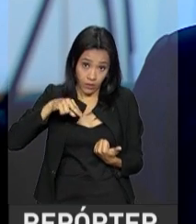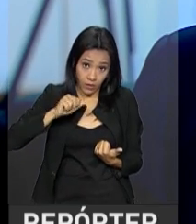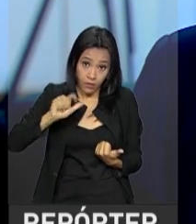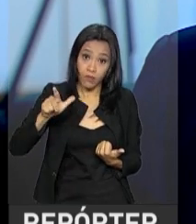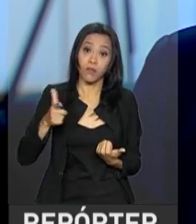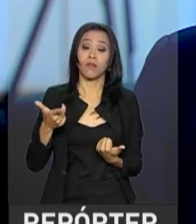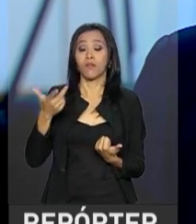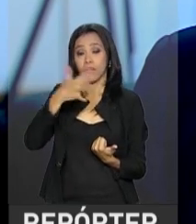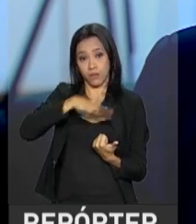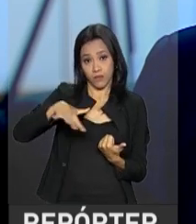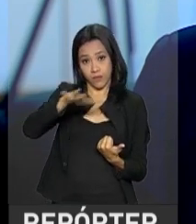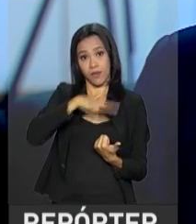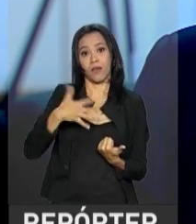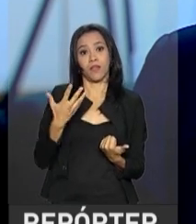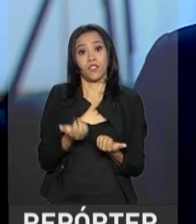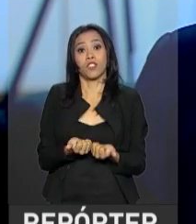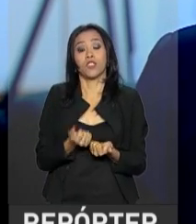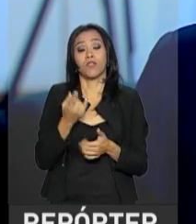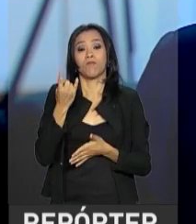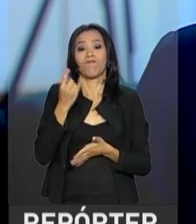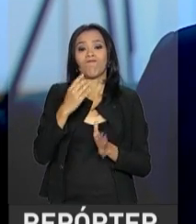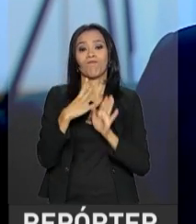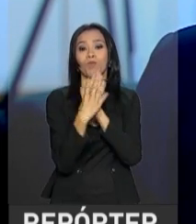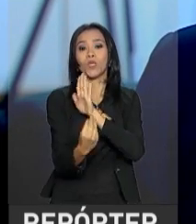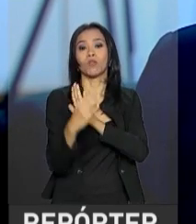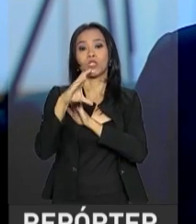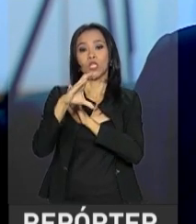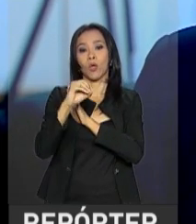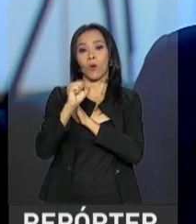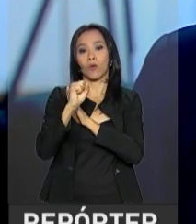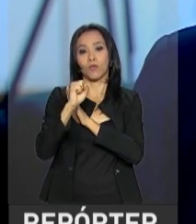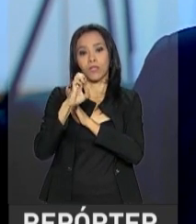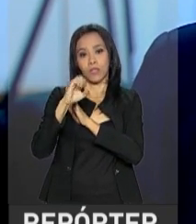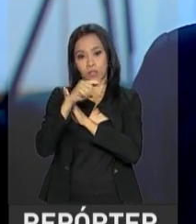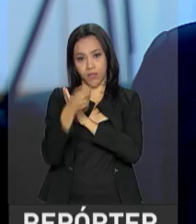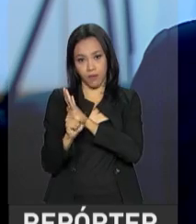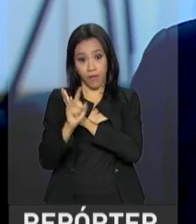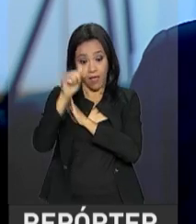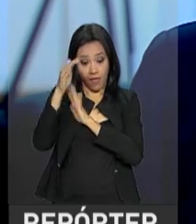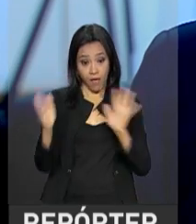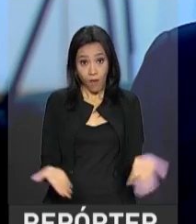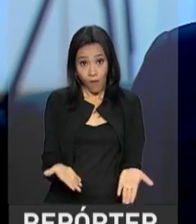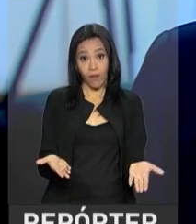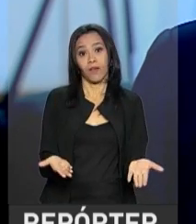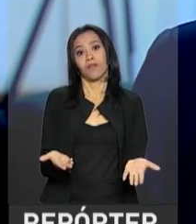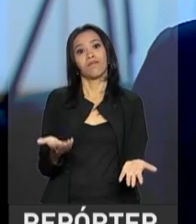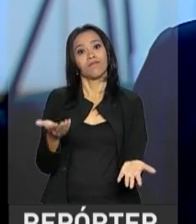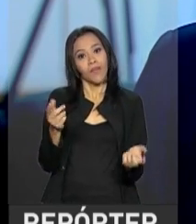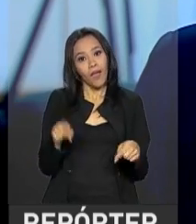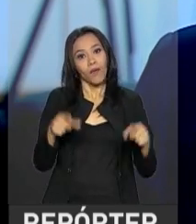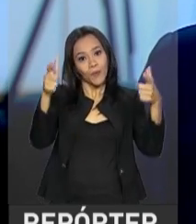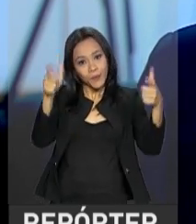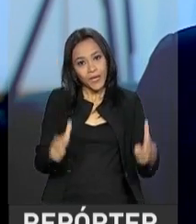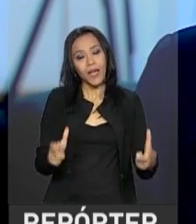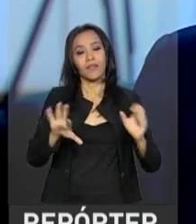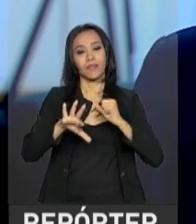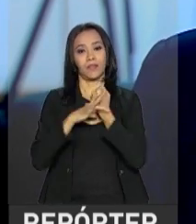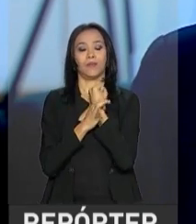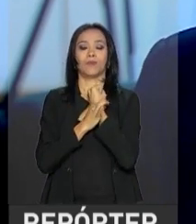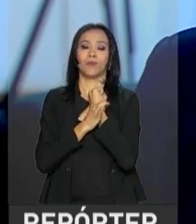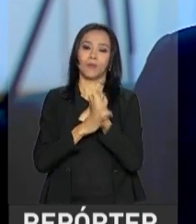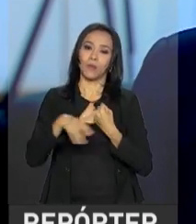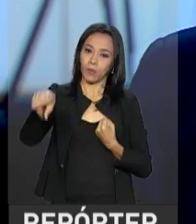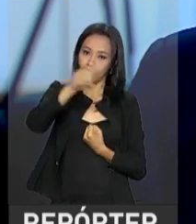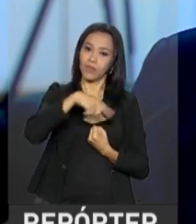área de de de concessão e nos permite dizer que é agora aqui agora é o lugar mais seguro